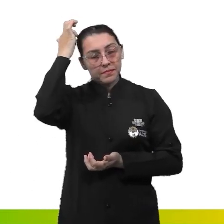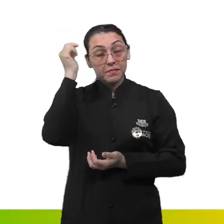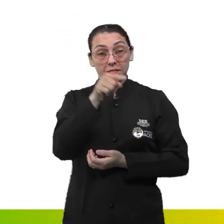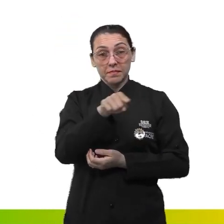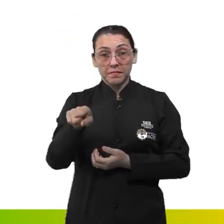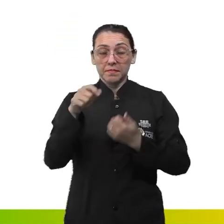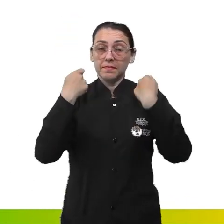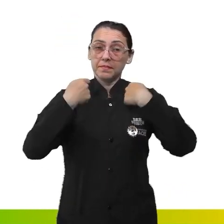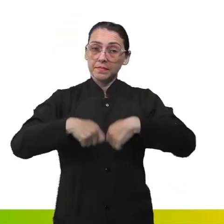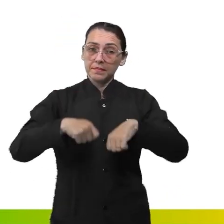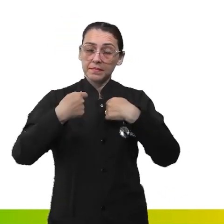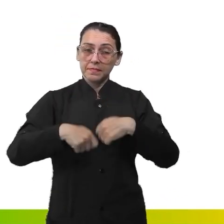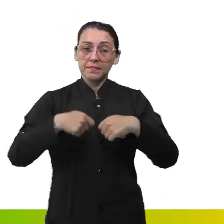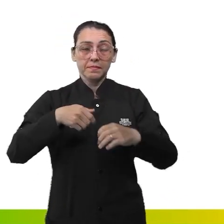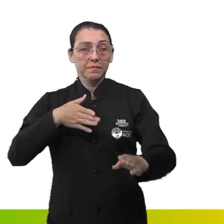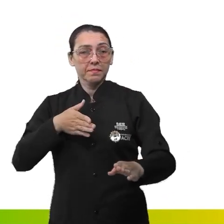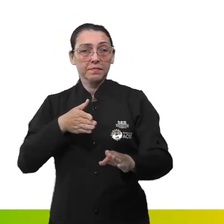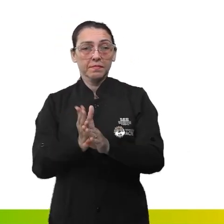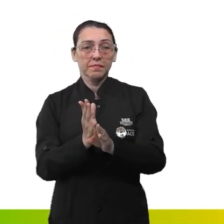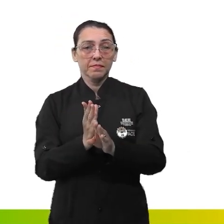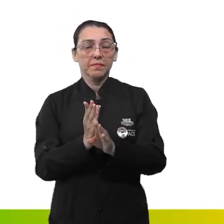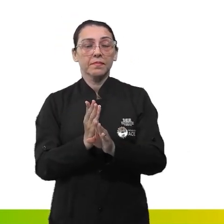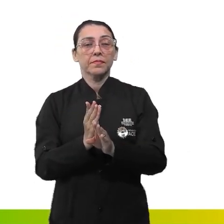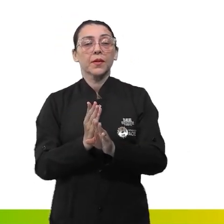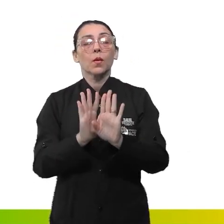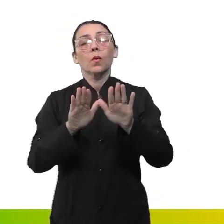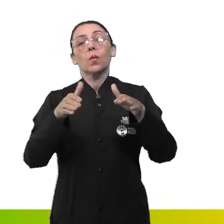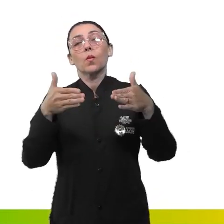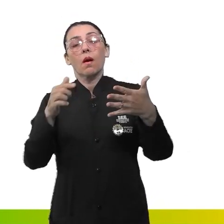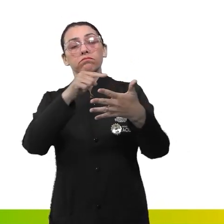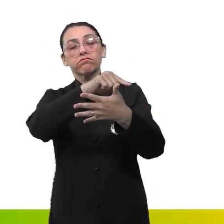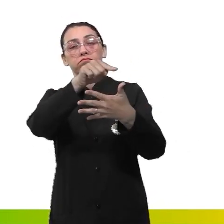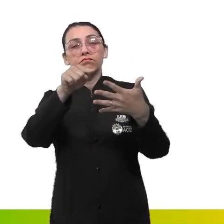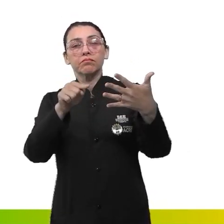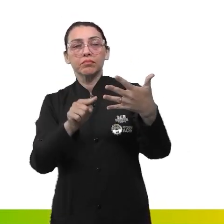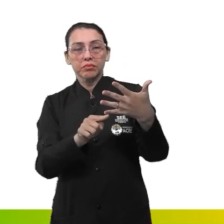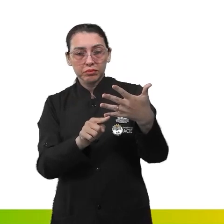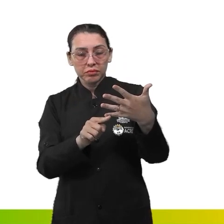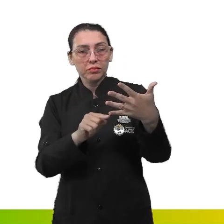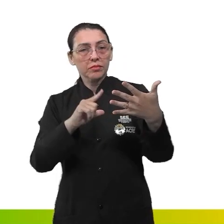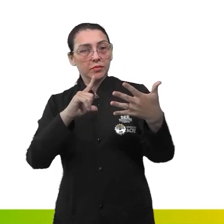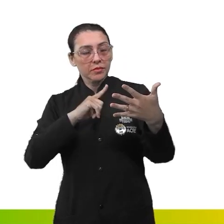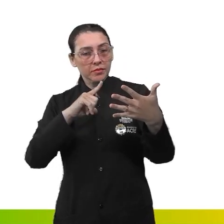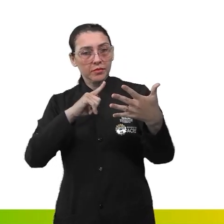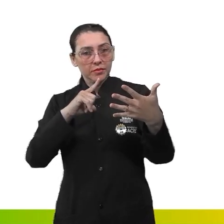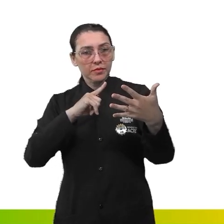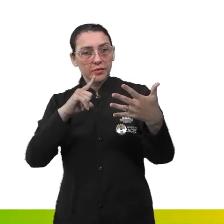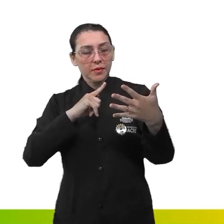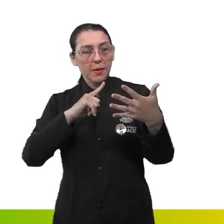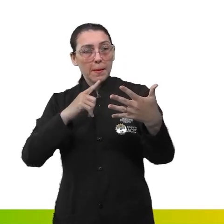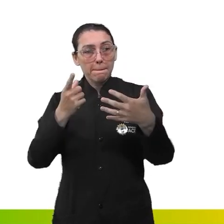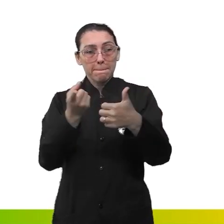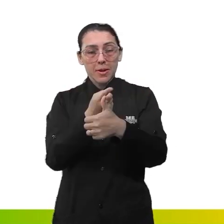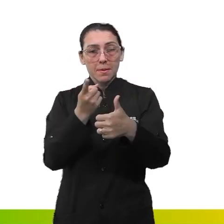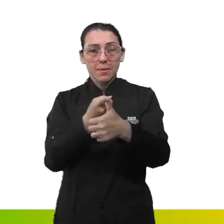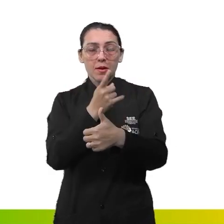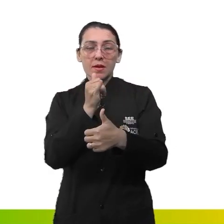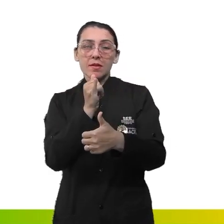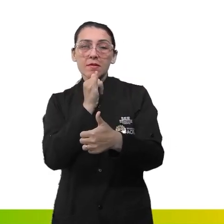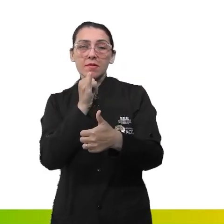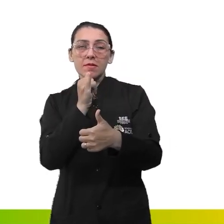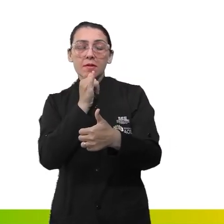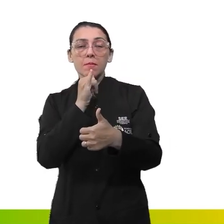você precisa identificar em qual dessas assertivas nós temos primeiro um exemplo de